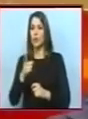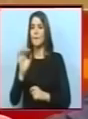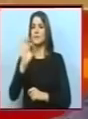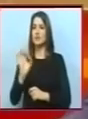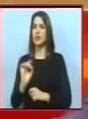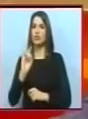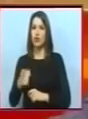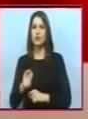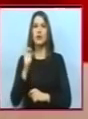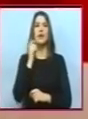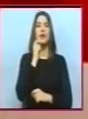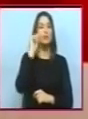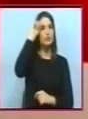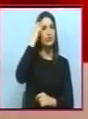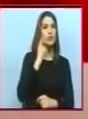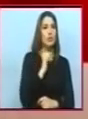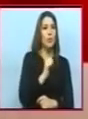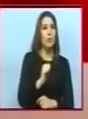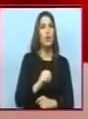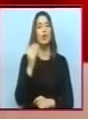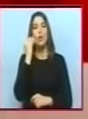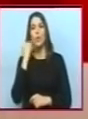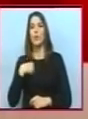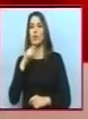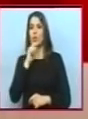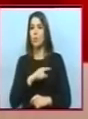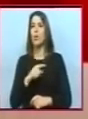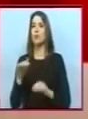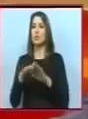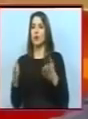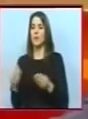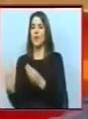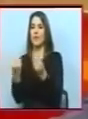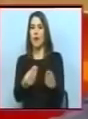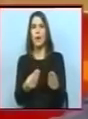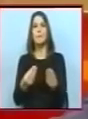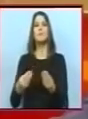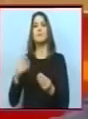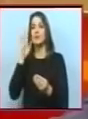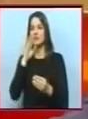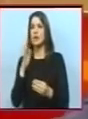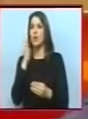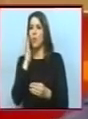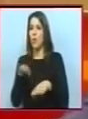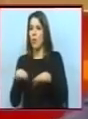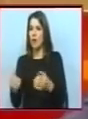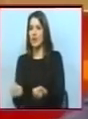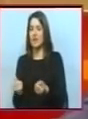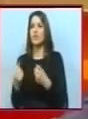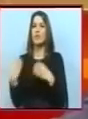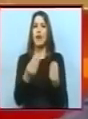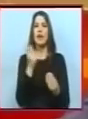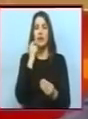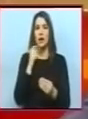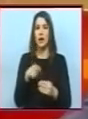percentagem, quem é que não pode ficar prejudicado e de que forma é que eu posso achar uma cómoda e de onde é que sai a minha cómoda se isto for... Está tão